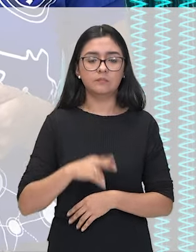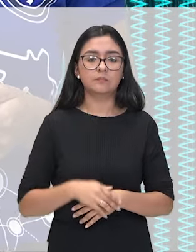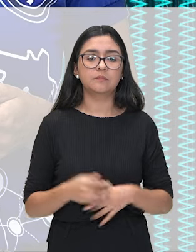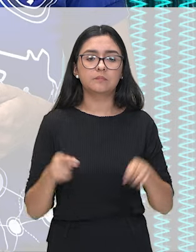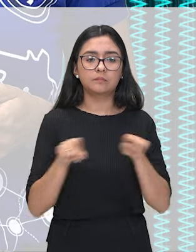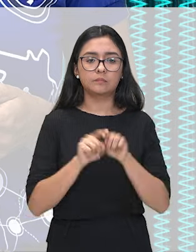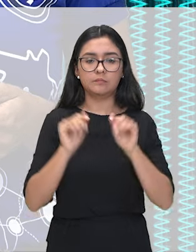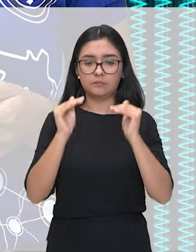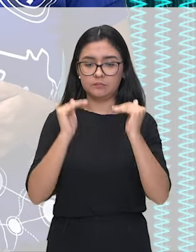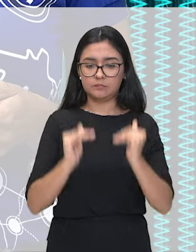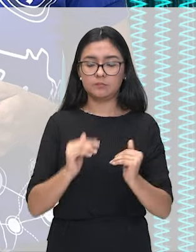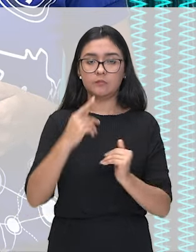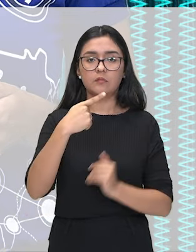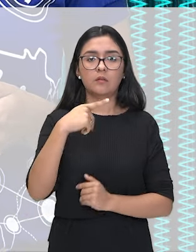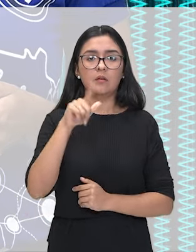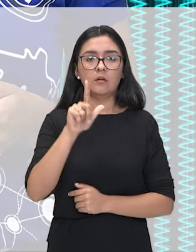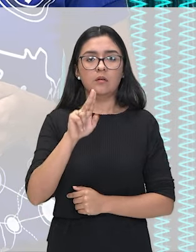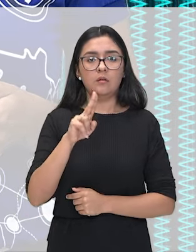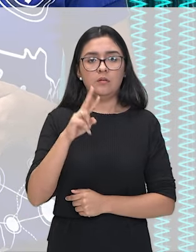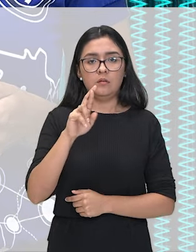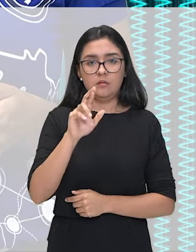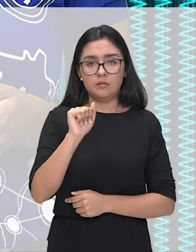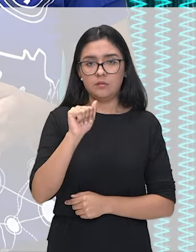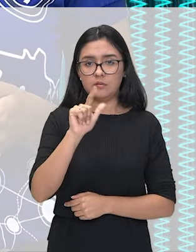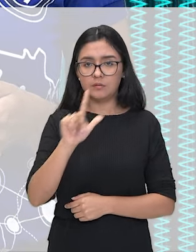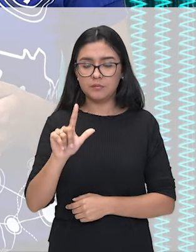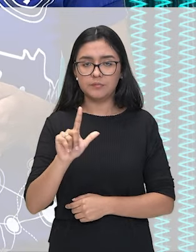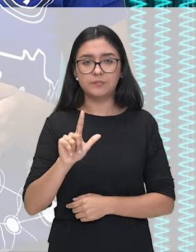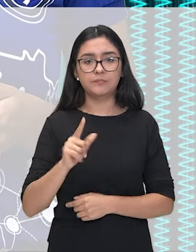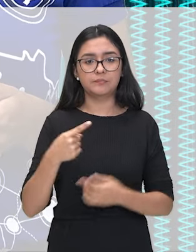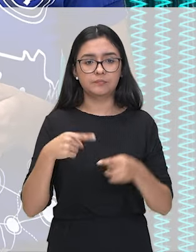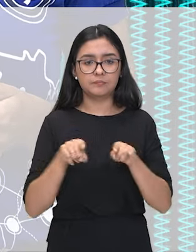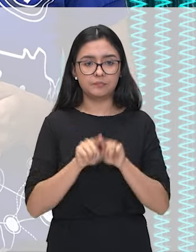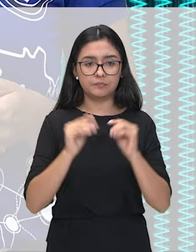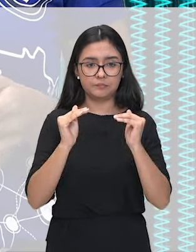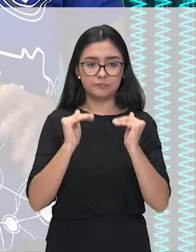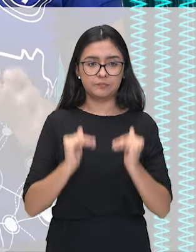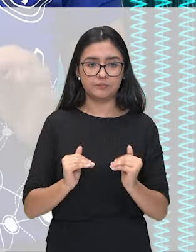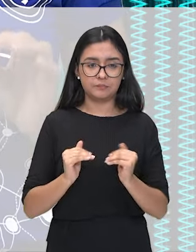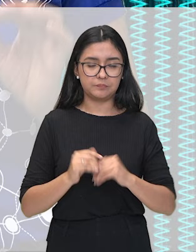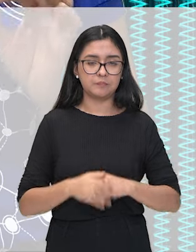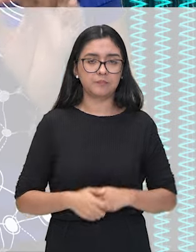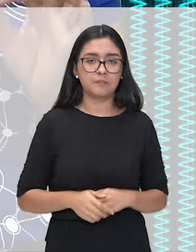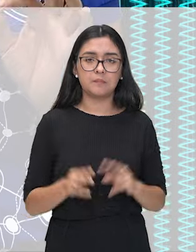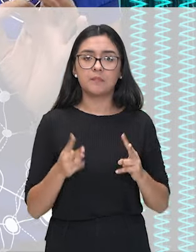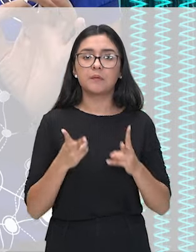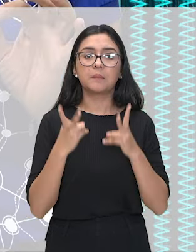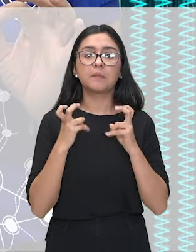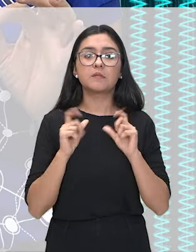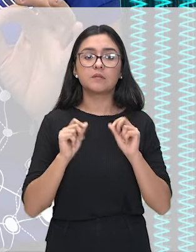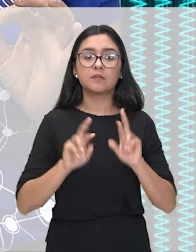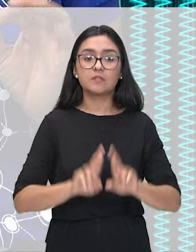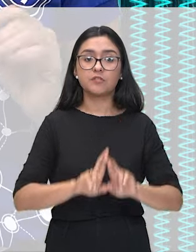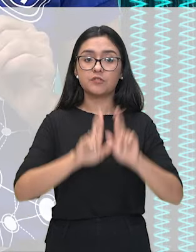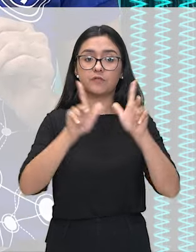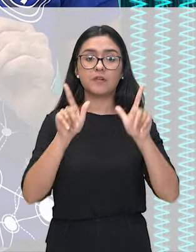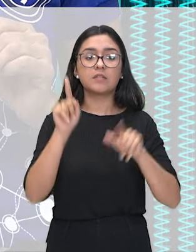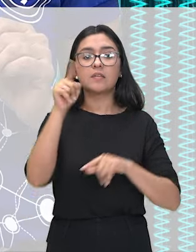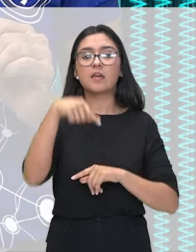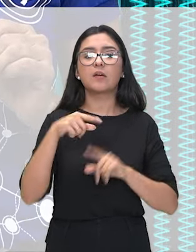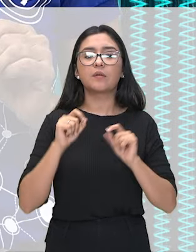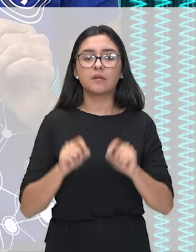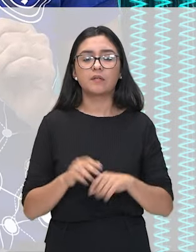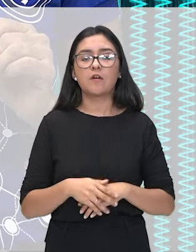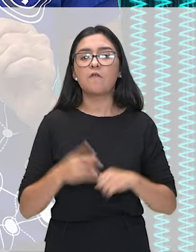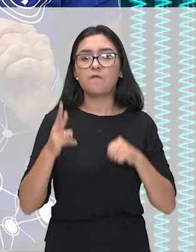aqui esses são do plural we You they were Reading observem que a diferença entre eles é qual só que o